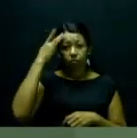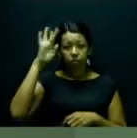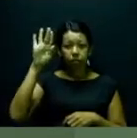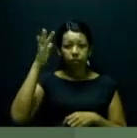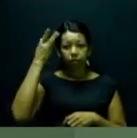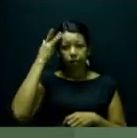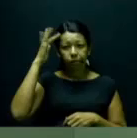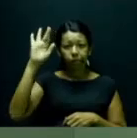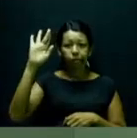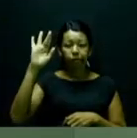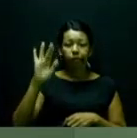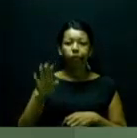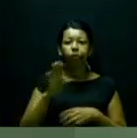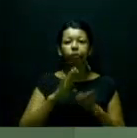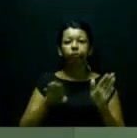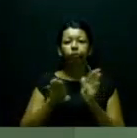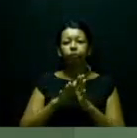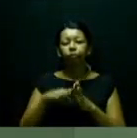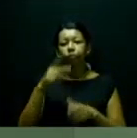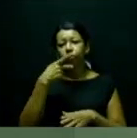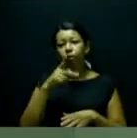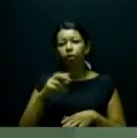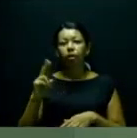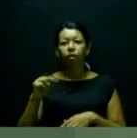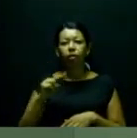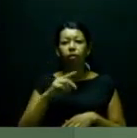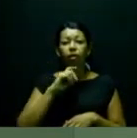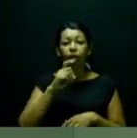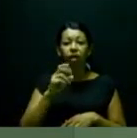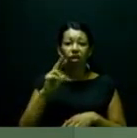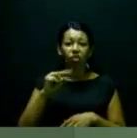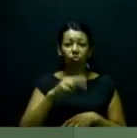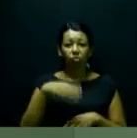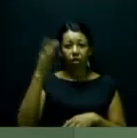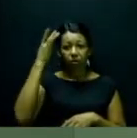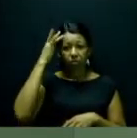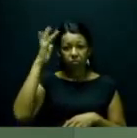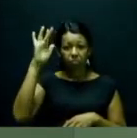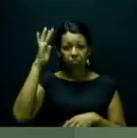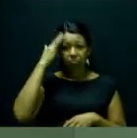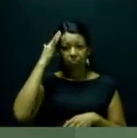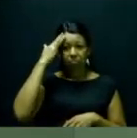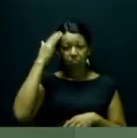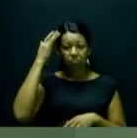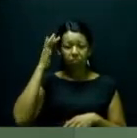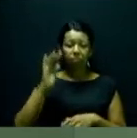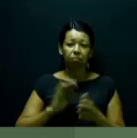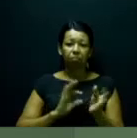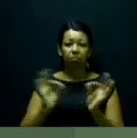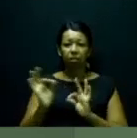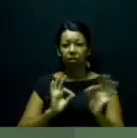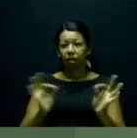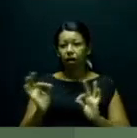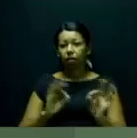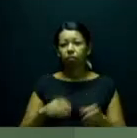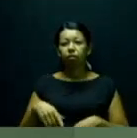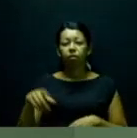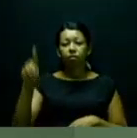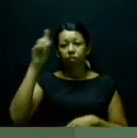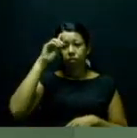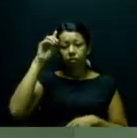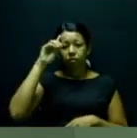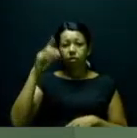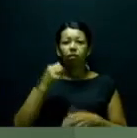governo, né, em todas as esferas. Por onde eles passam, ninguém nunca sabe nada, né? É uma marca registrada, né? O Dinho interpela